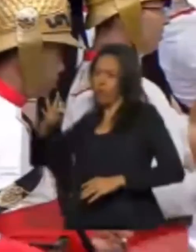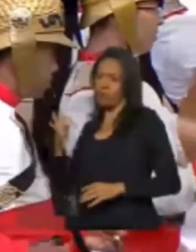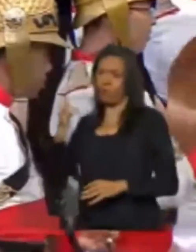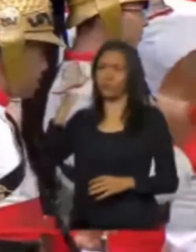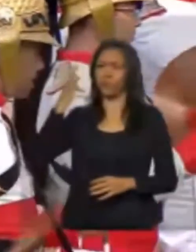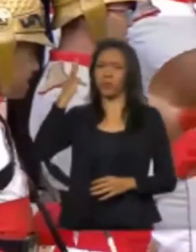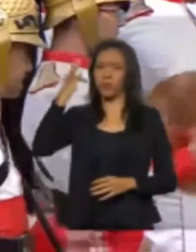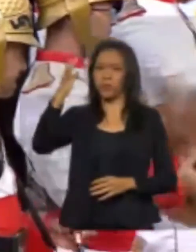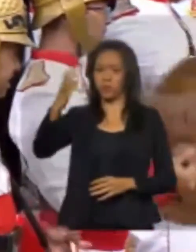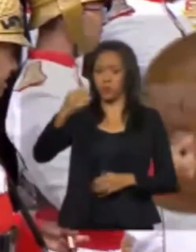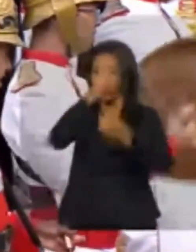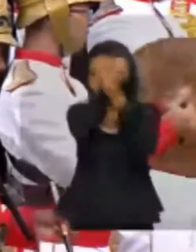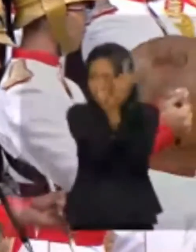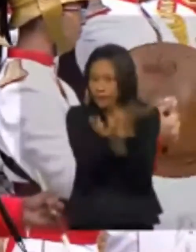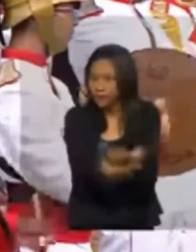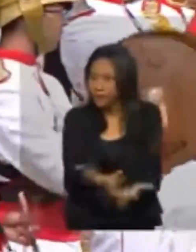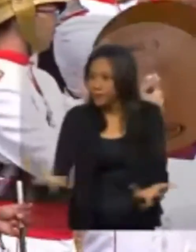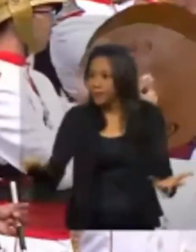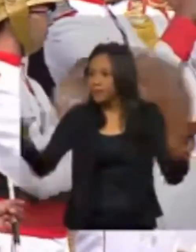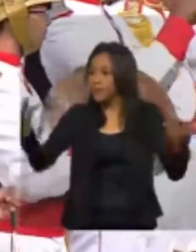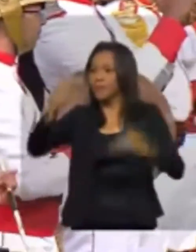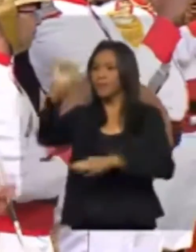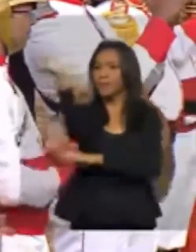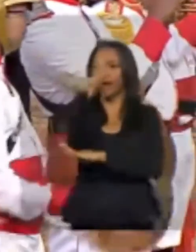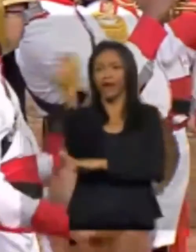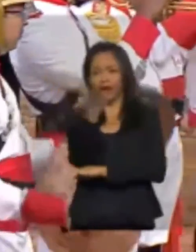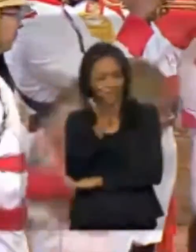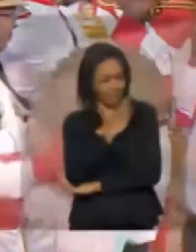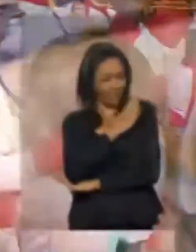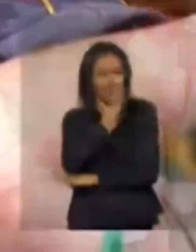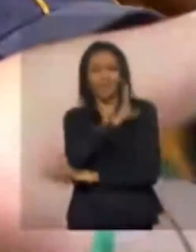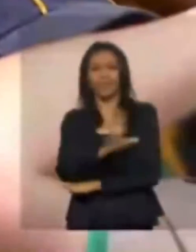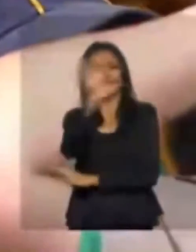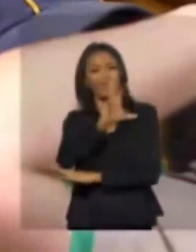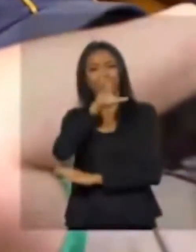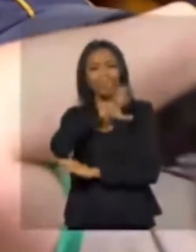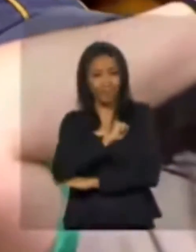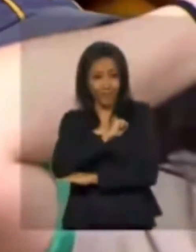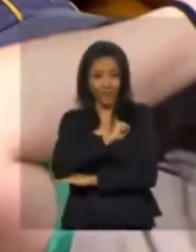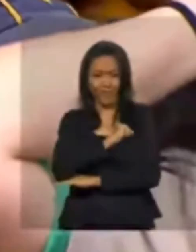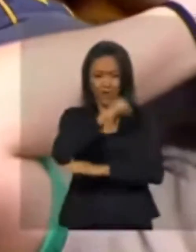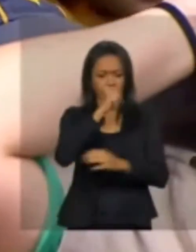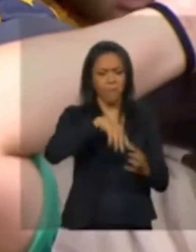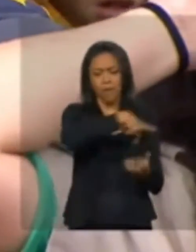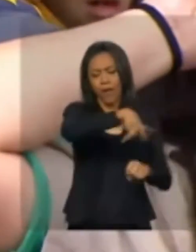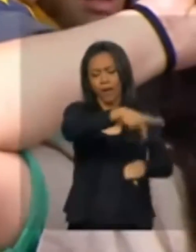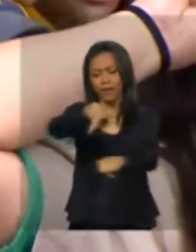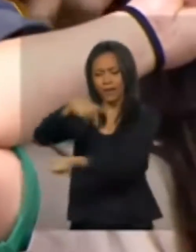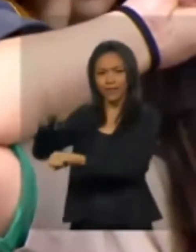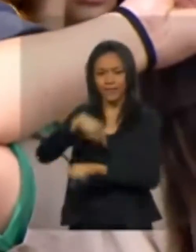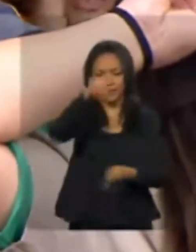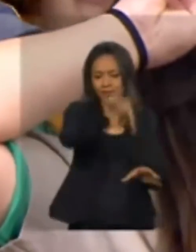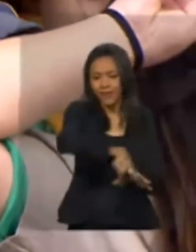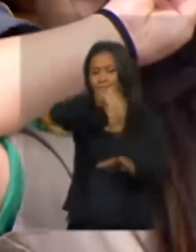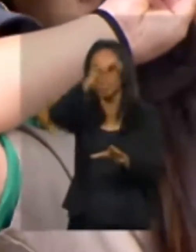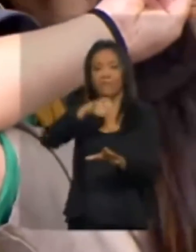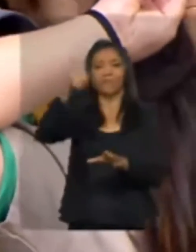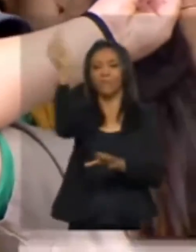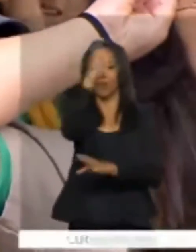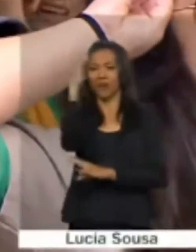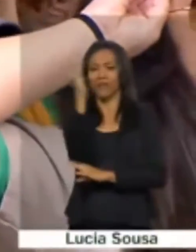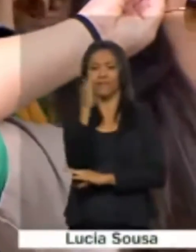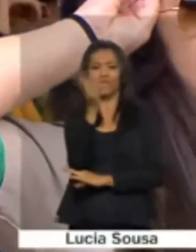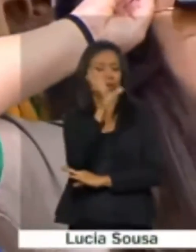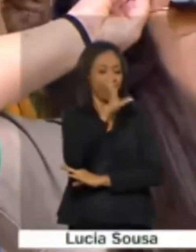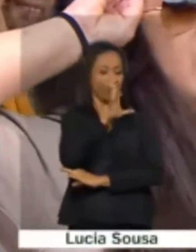Deus assim permitir. Até logo. Não se esqueça de se inscrever em nosso canal, deixar o seu like